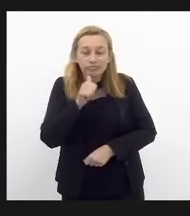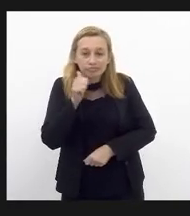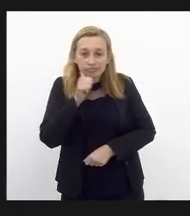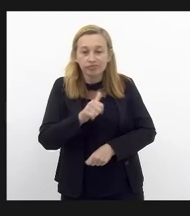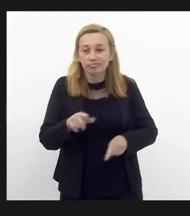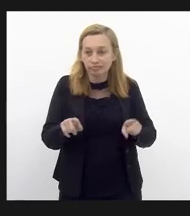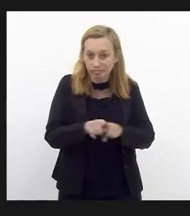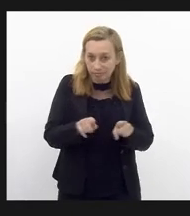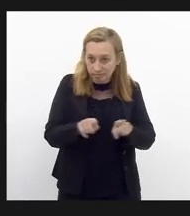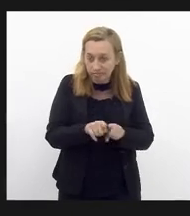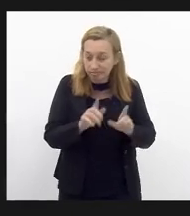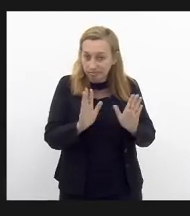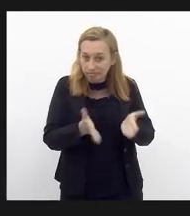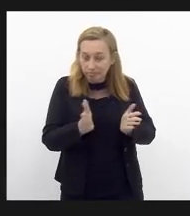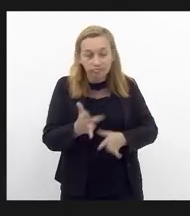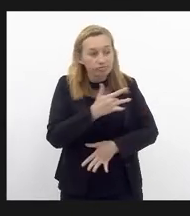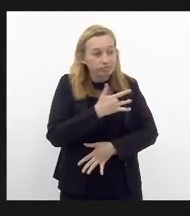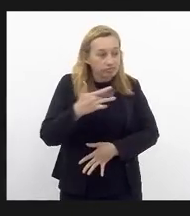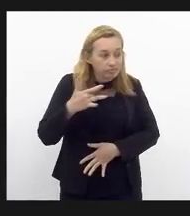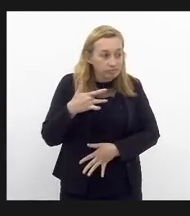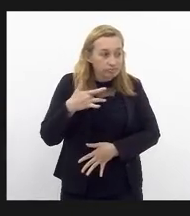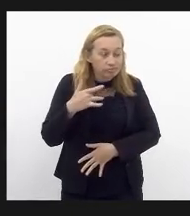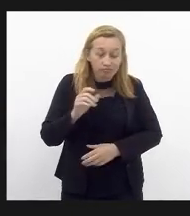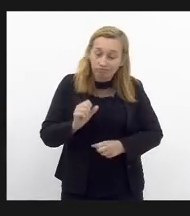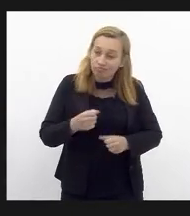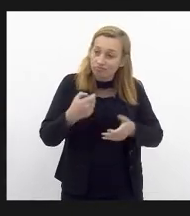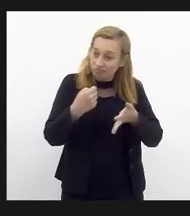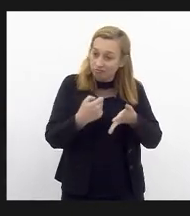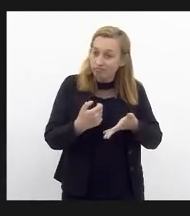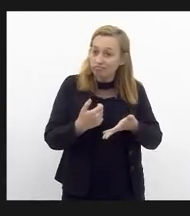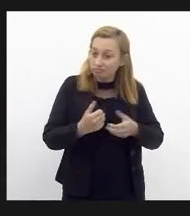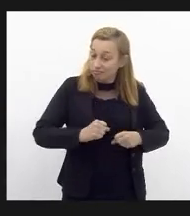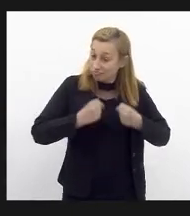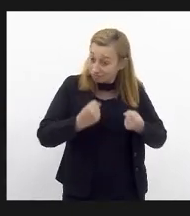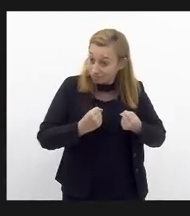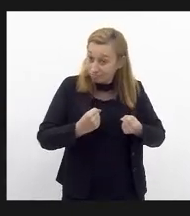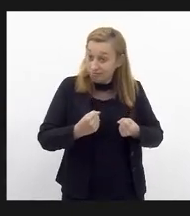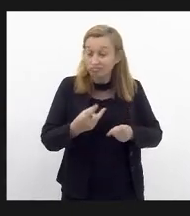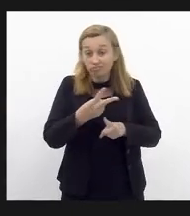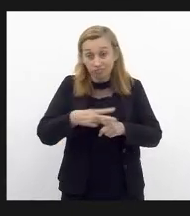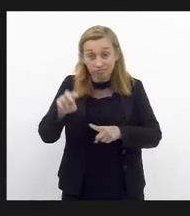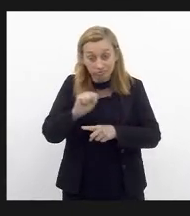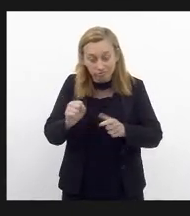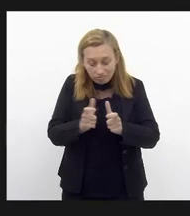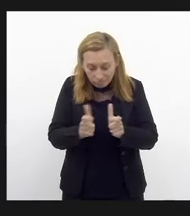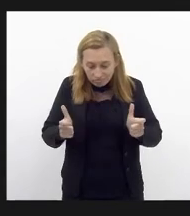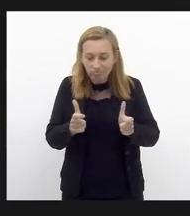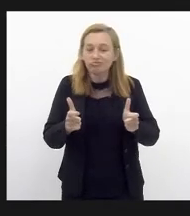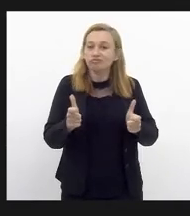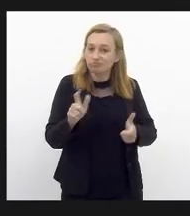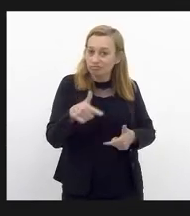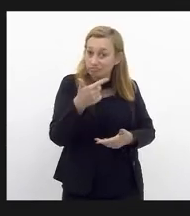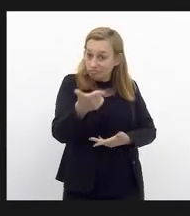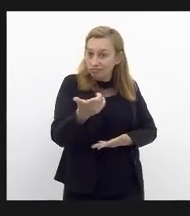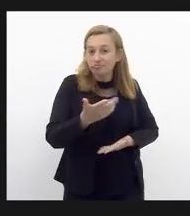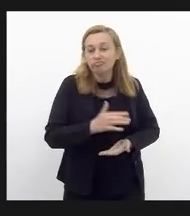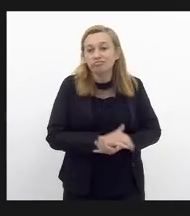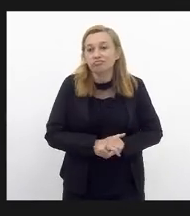também, agora na saúde, uma aguerrida que conseguiu essa vitória, esse grande sucesso que